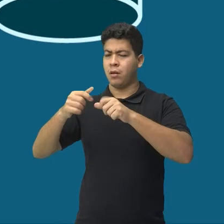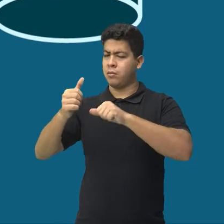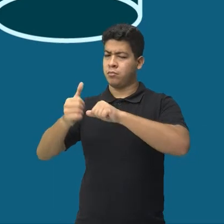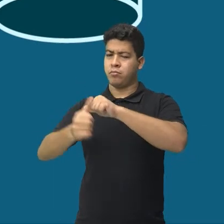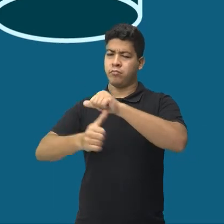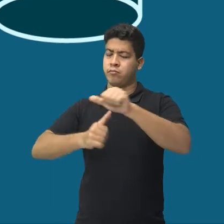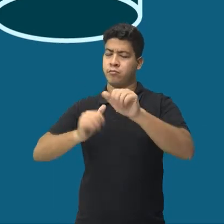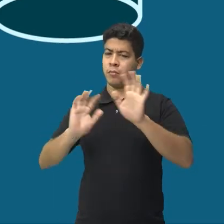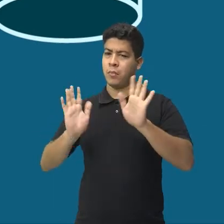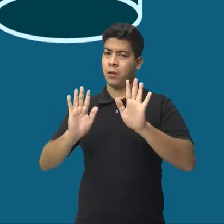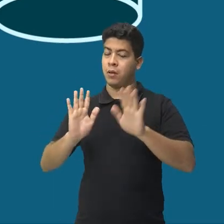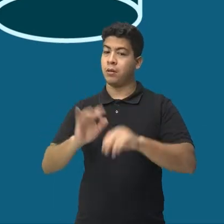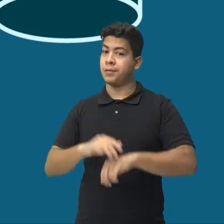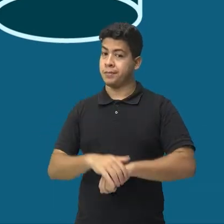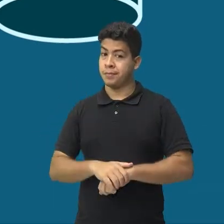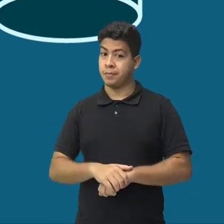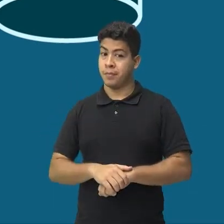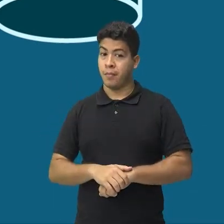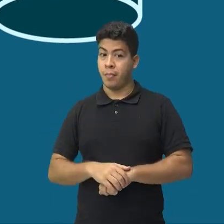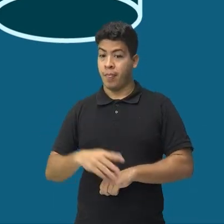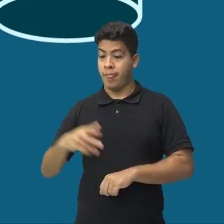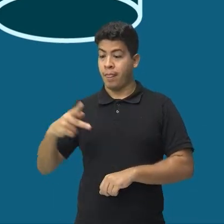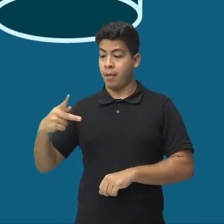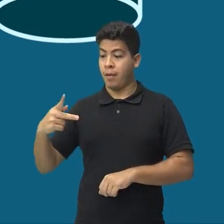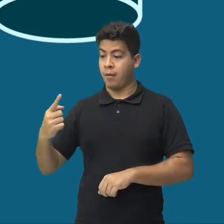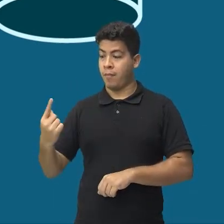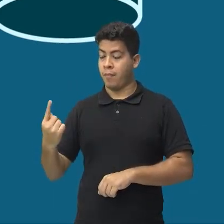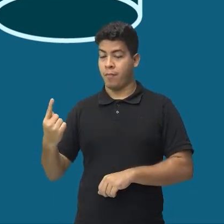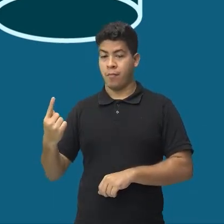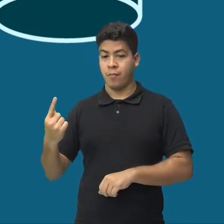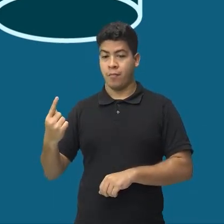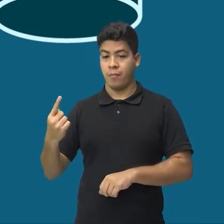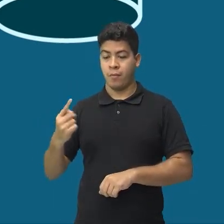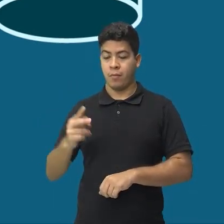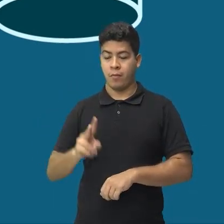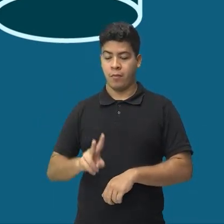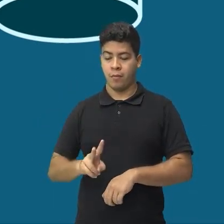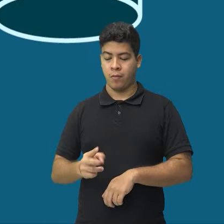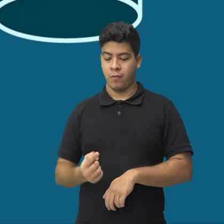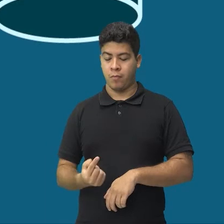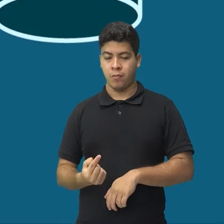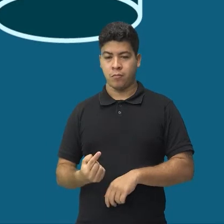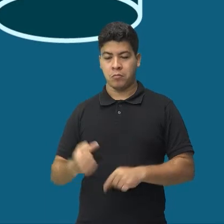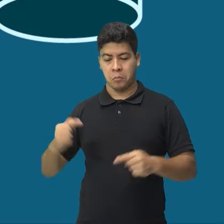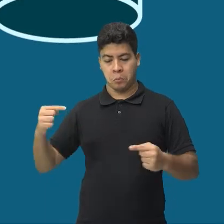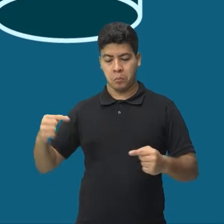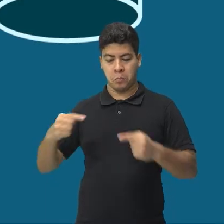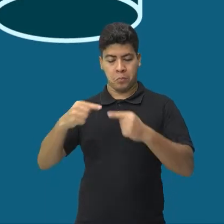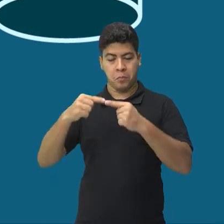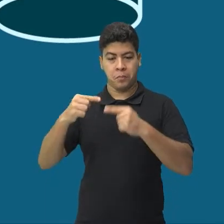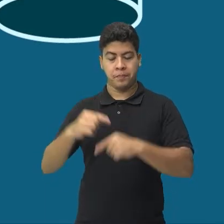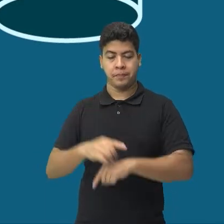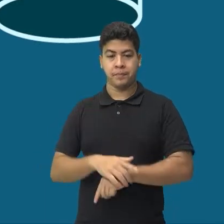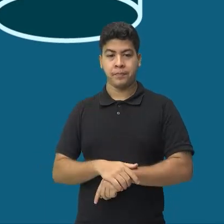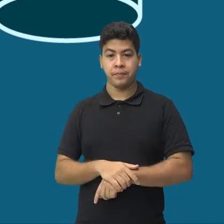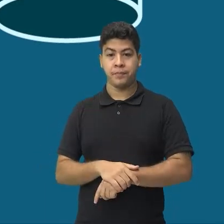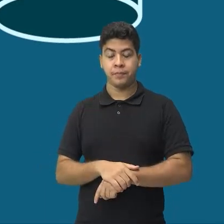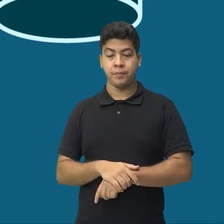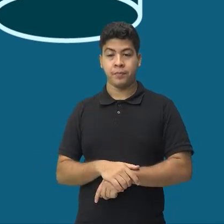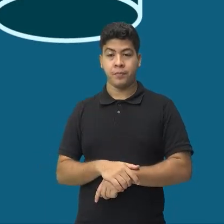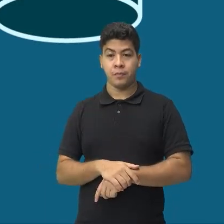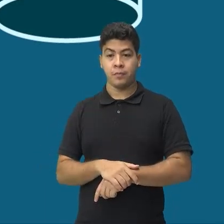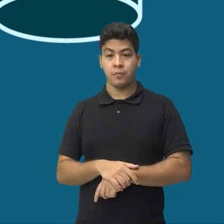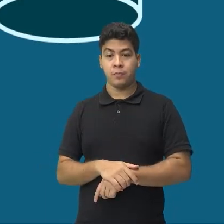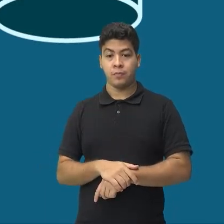nesse caso, então aí eu tenho o primeiro ponto, né? P1 e V1 relacionados no gráfico. E aí nós